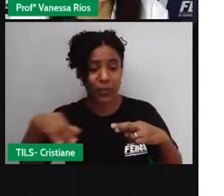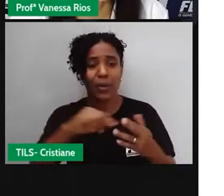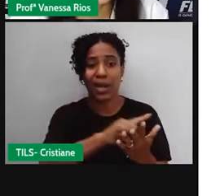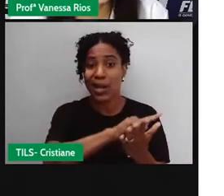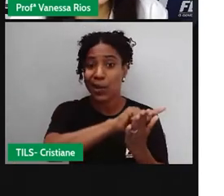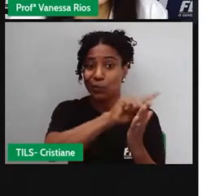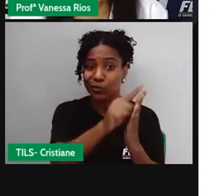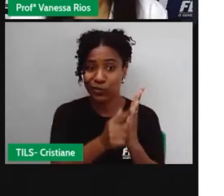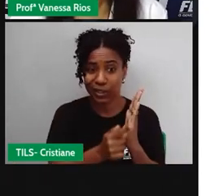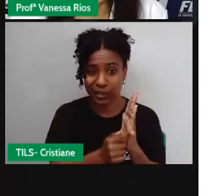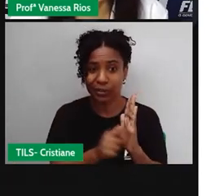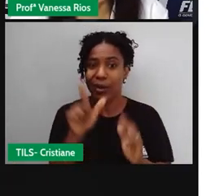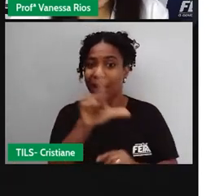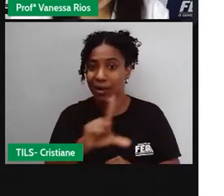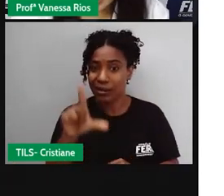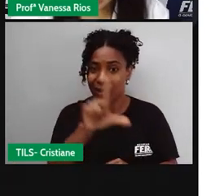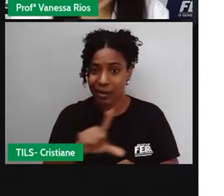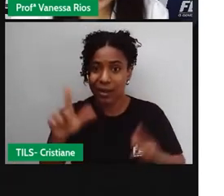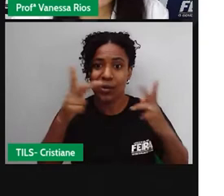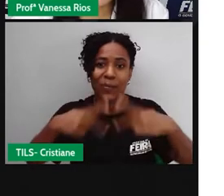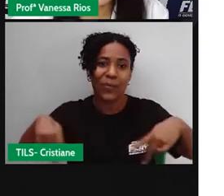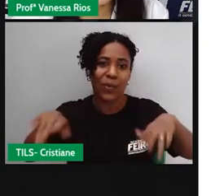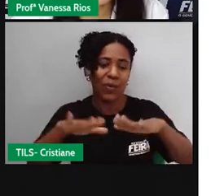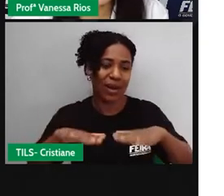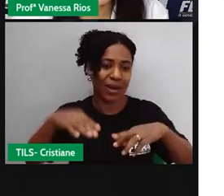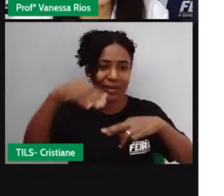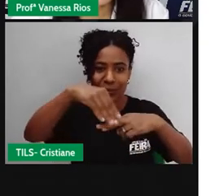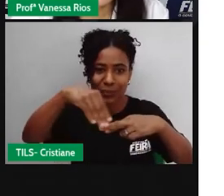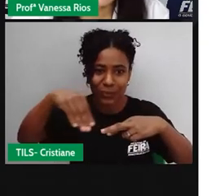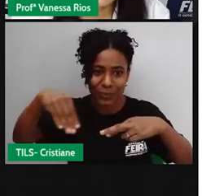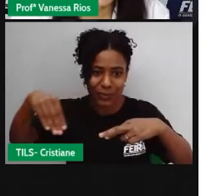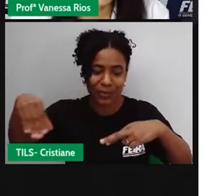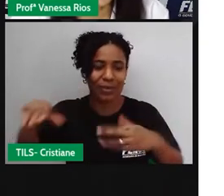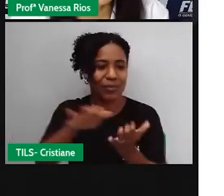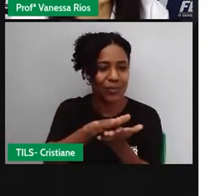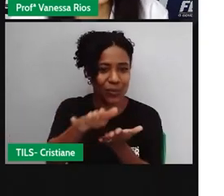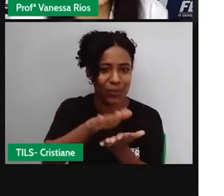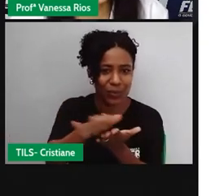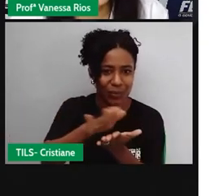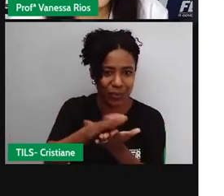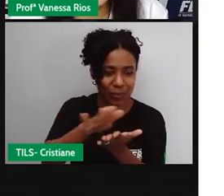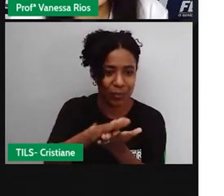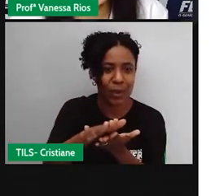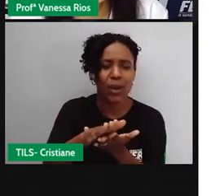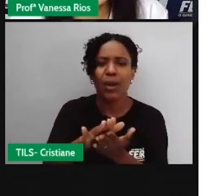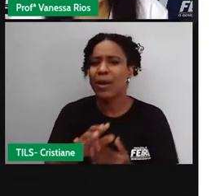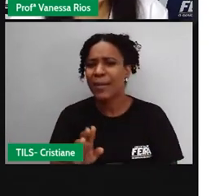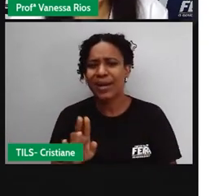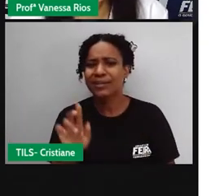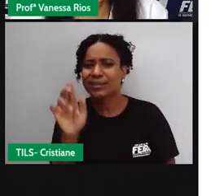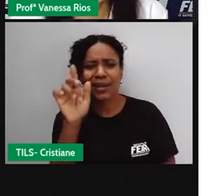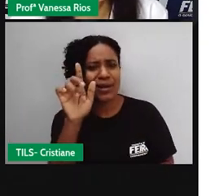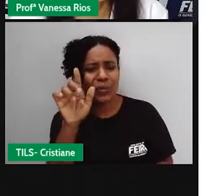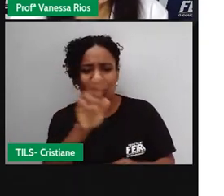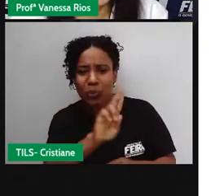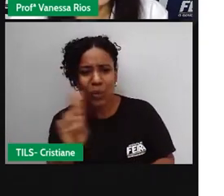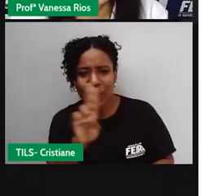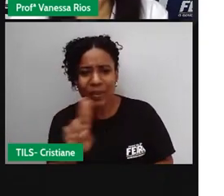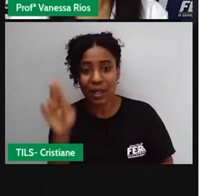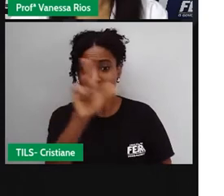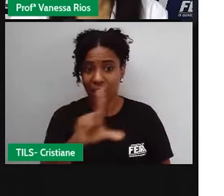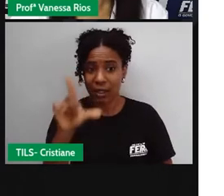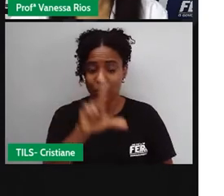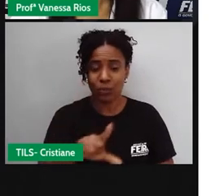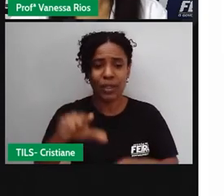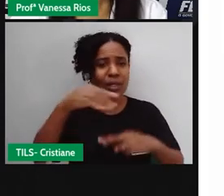poesia impressa e divulgada em folhetos. O nome literatura de cordel tem origem na forma como